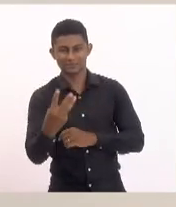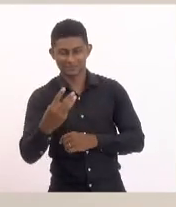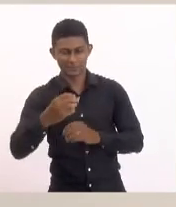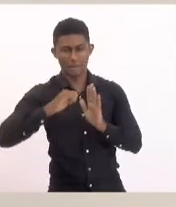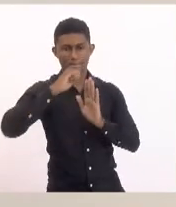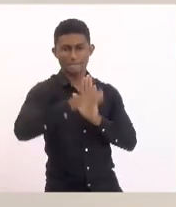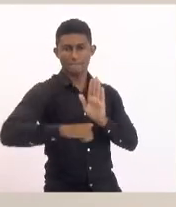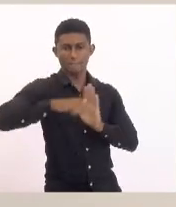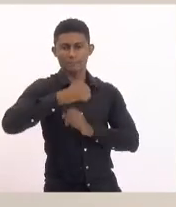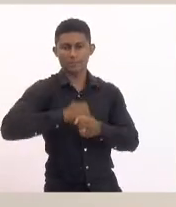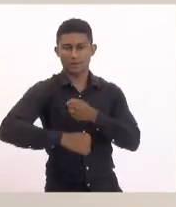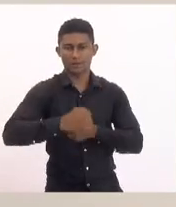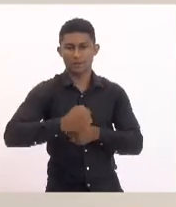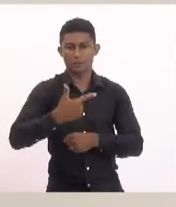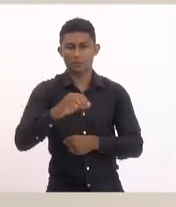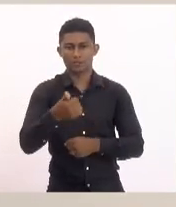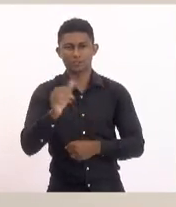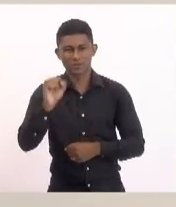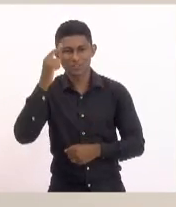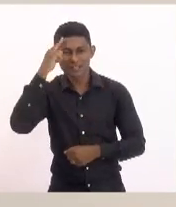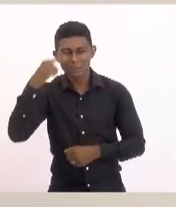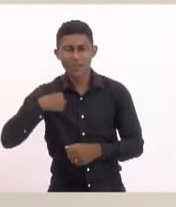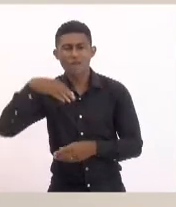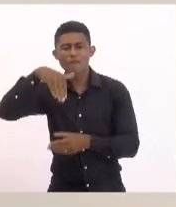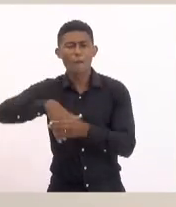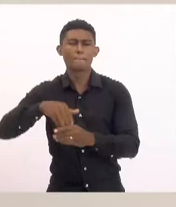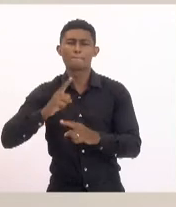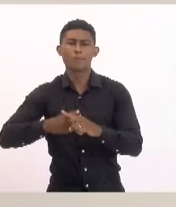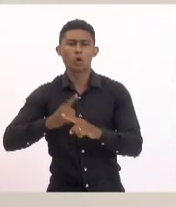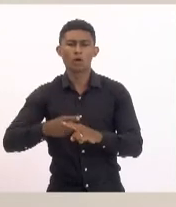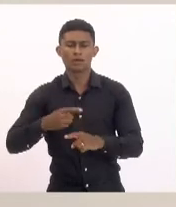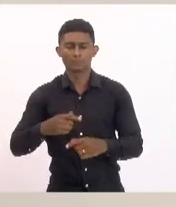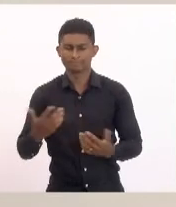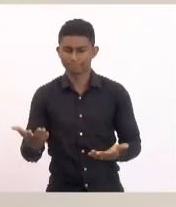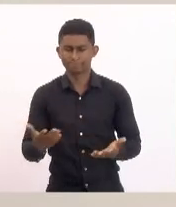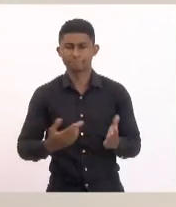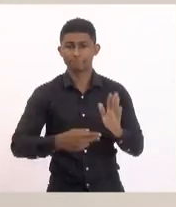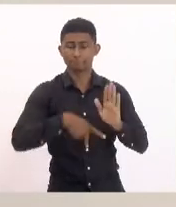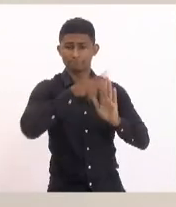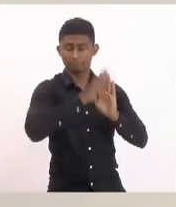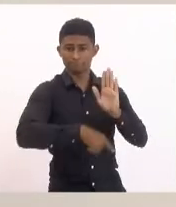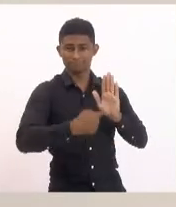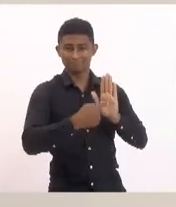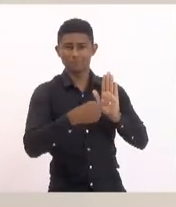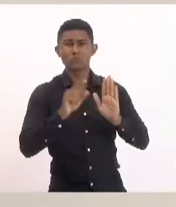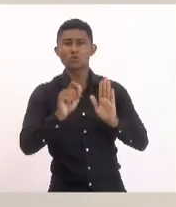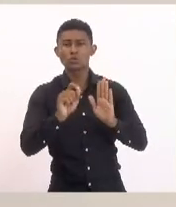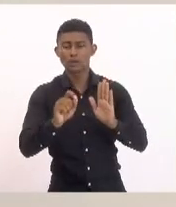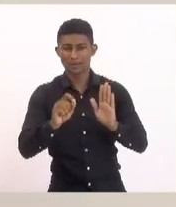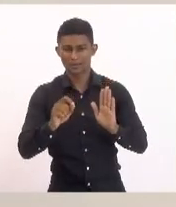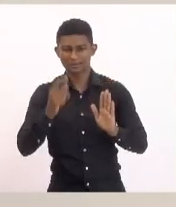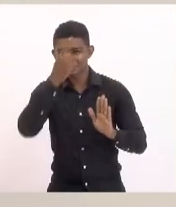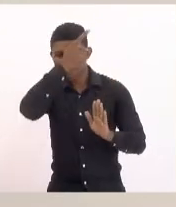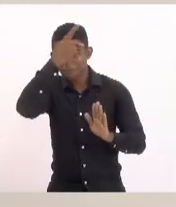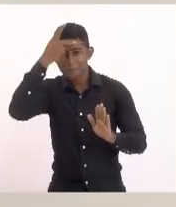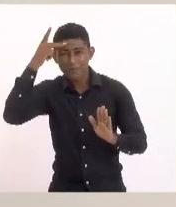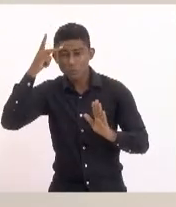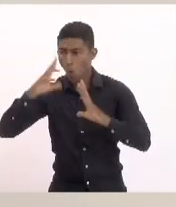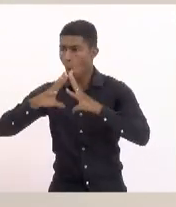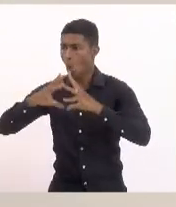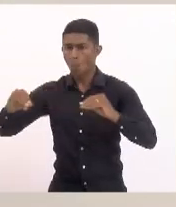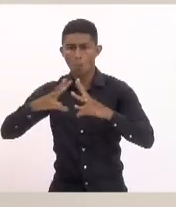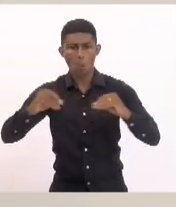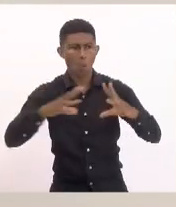8183/2018. É, esse projeto ele dispõe sobre a publicação de fotos de pessoas desaparecidas nos sites